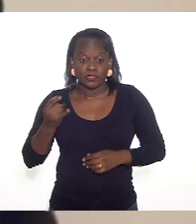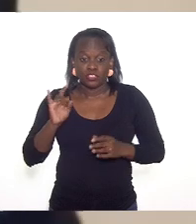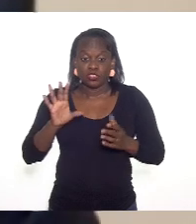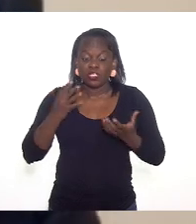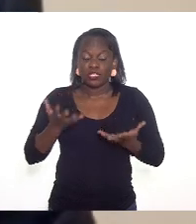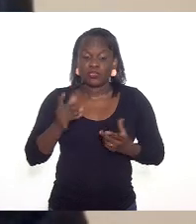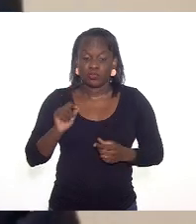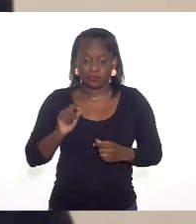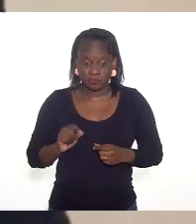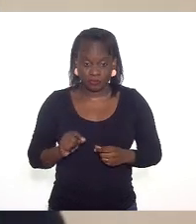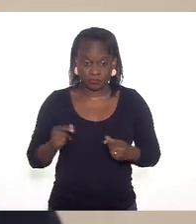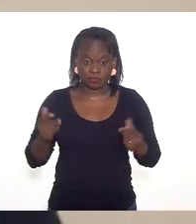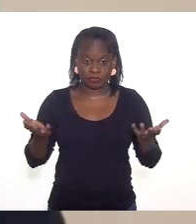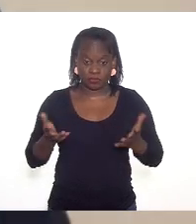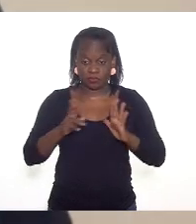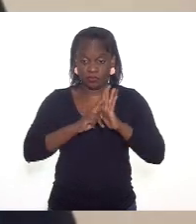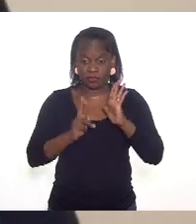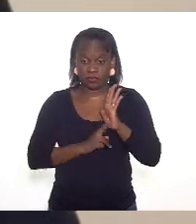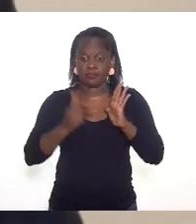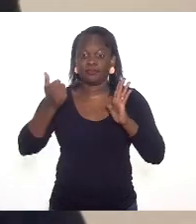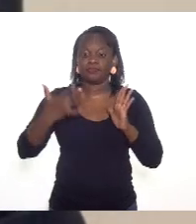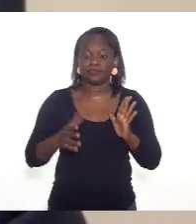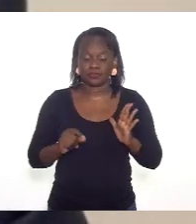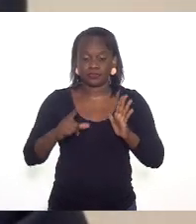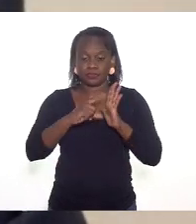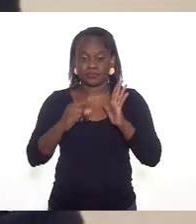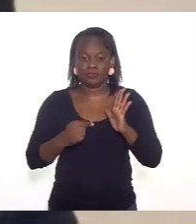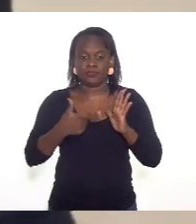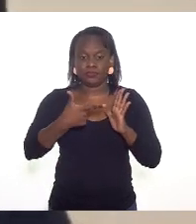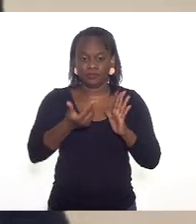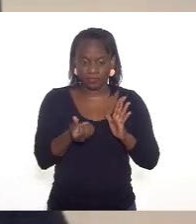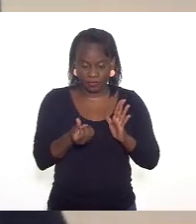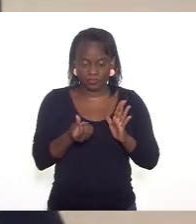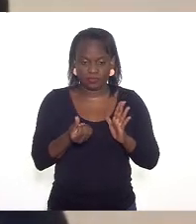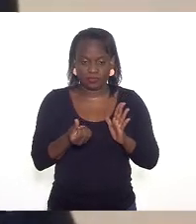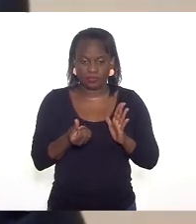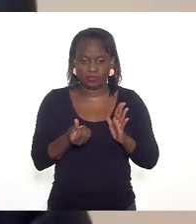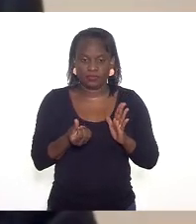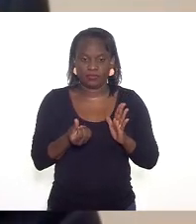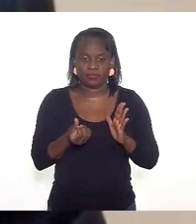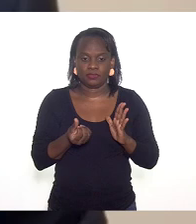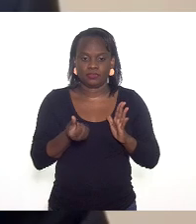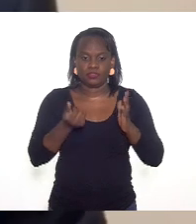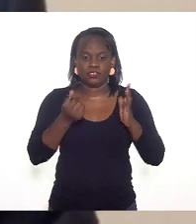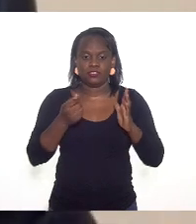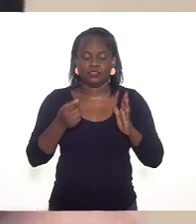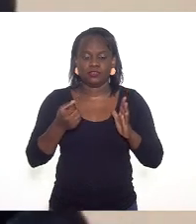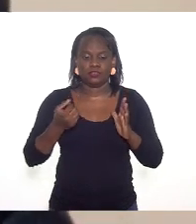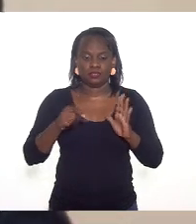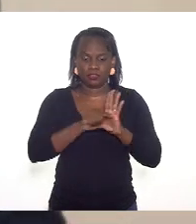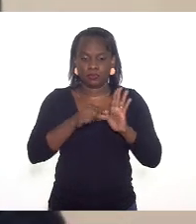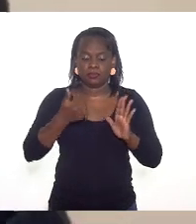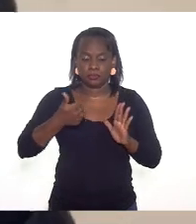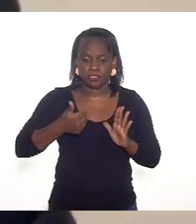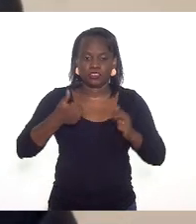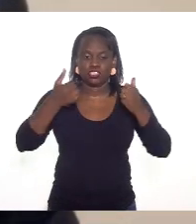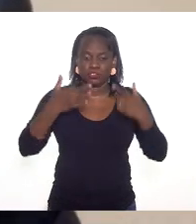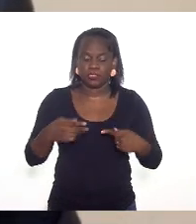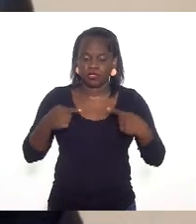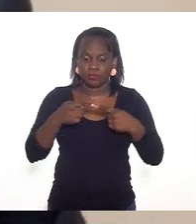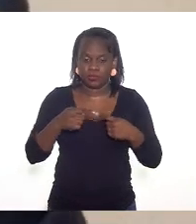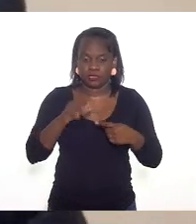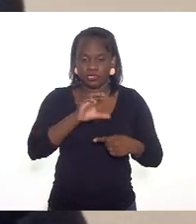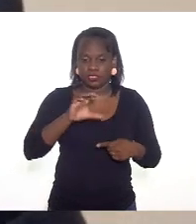assim, hoje diz o regimento, no artigo 26, que compete, a parágrafo 1º, que compete à CCJ